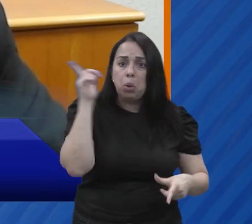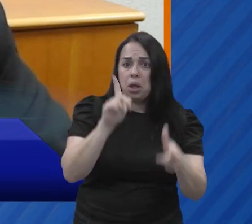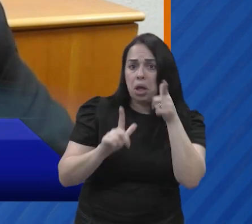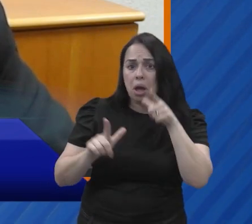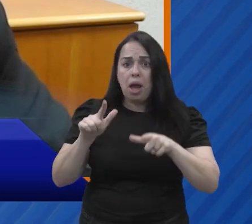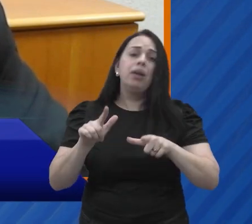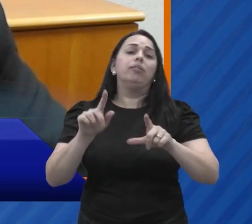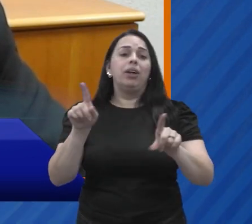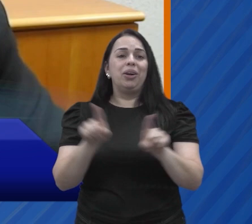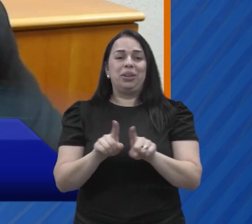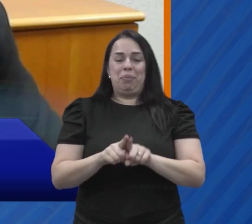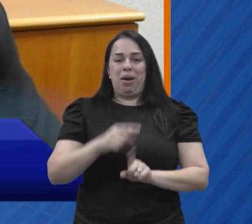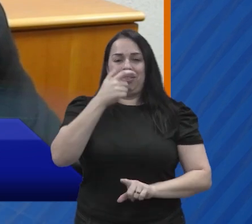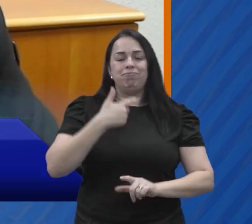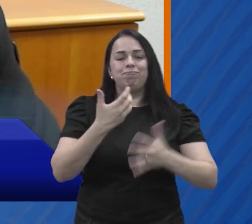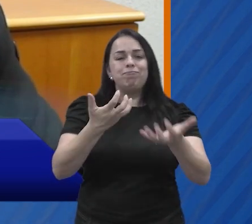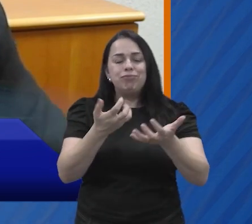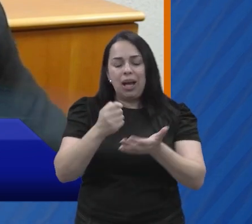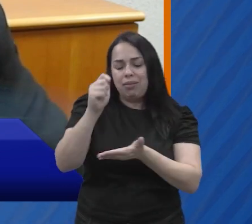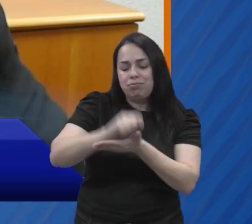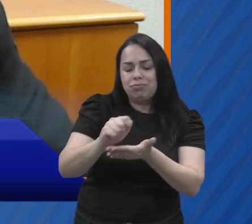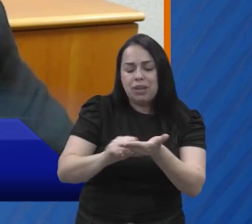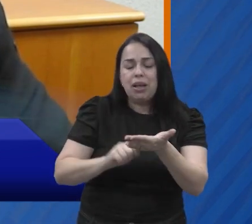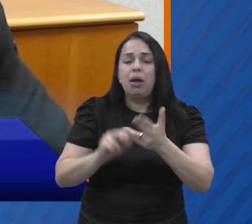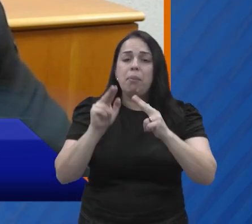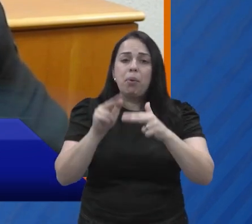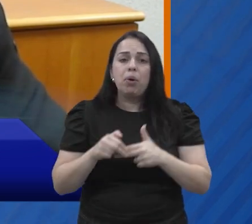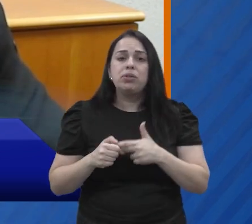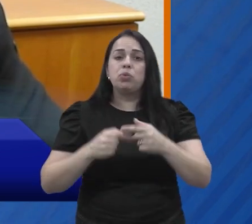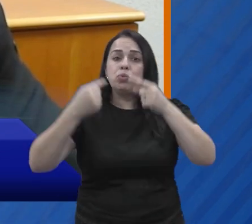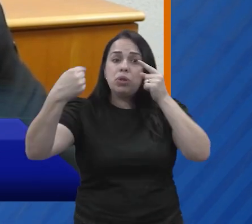sendo atendido, ou alguém da escola que ganhou um presente,